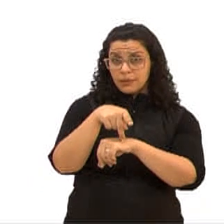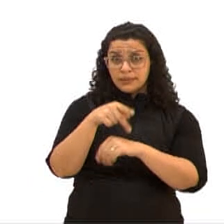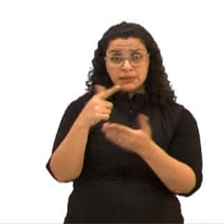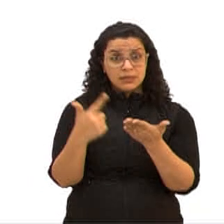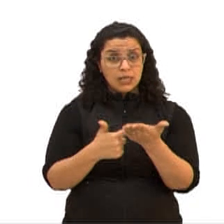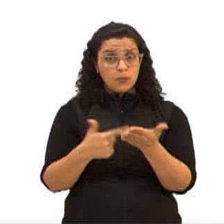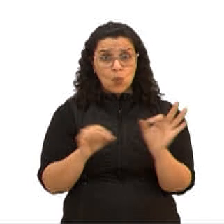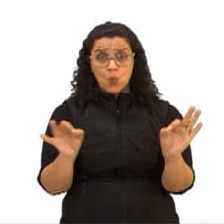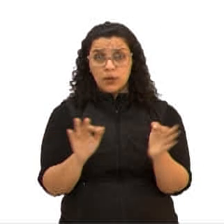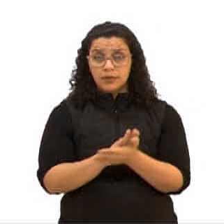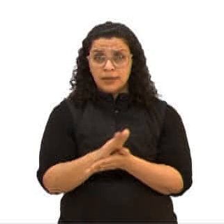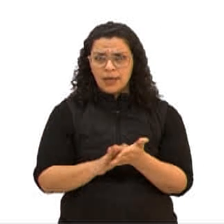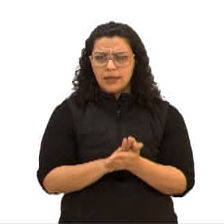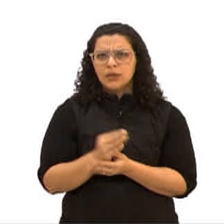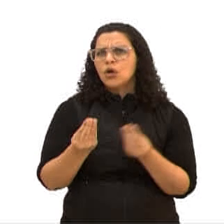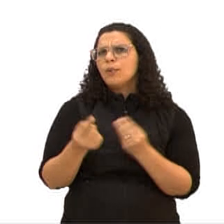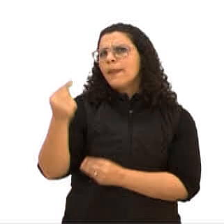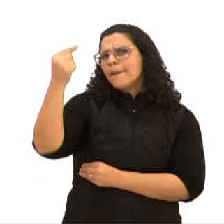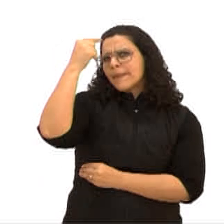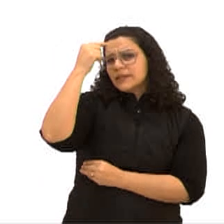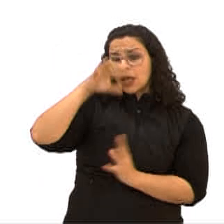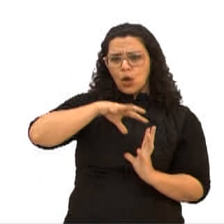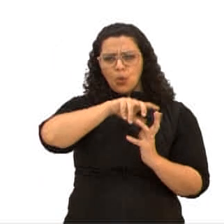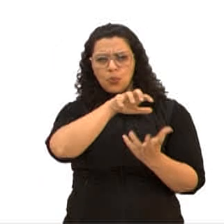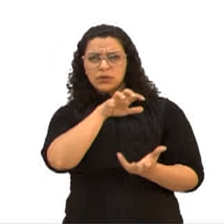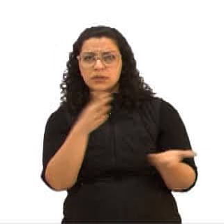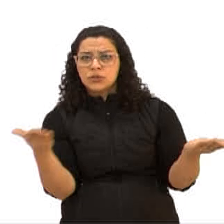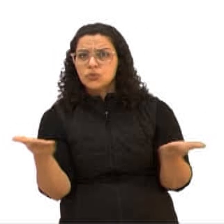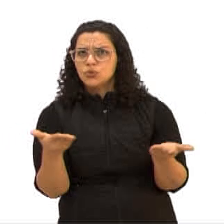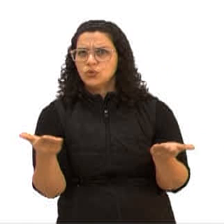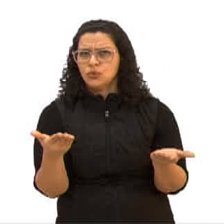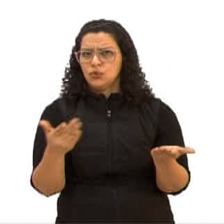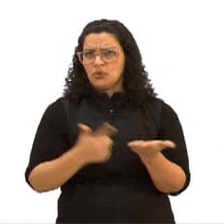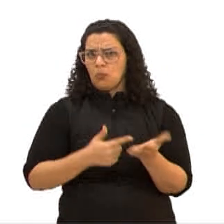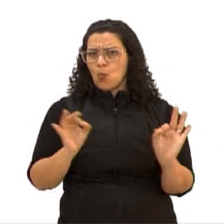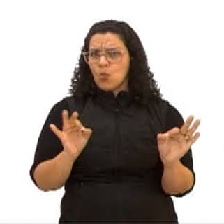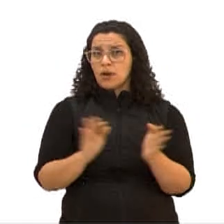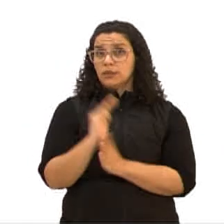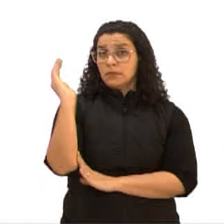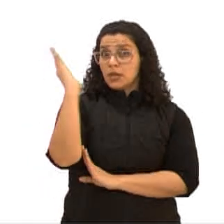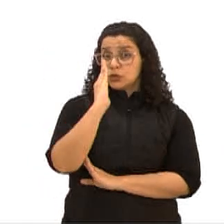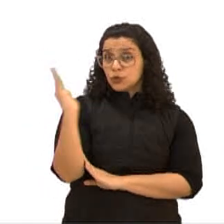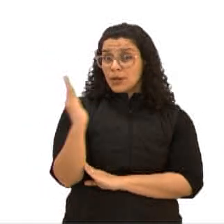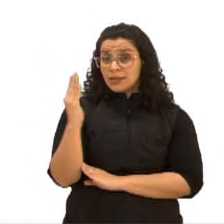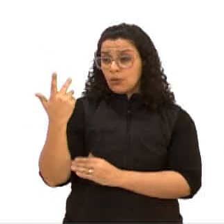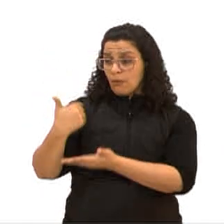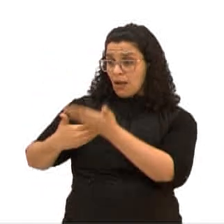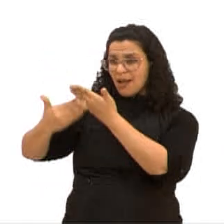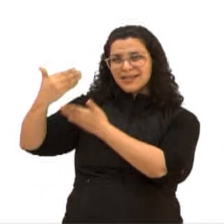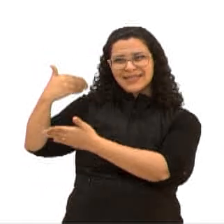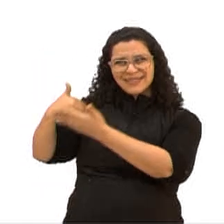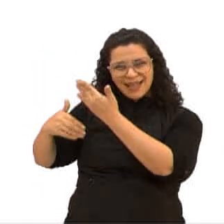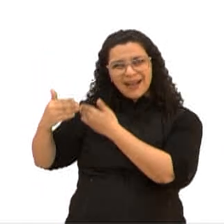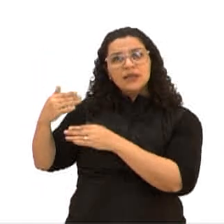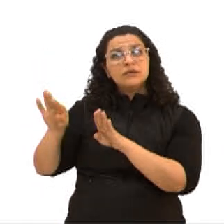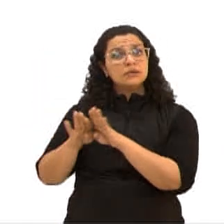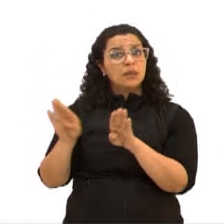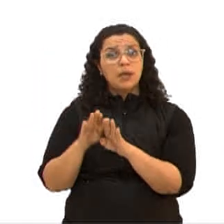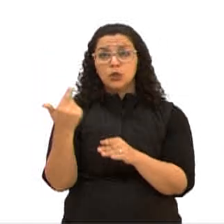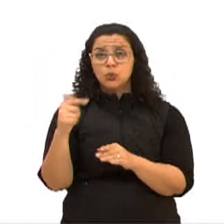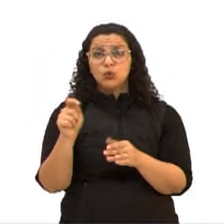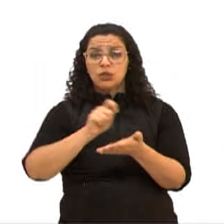sem livros. É impensável um mundo assim hoje em dia, mas o Brasil, na sua infância, não